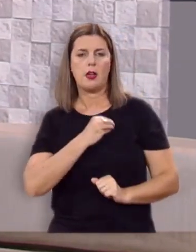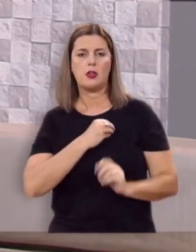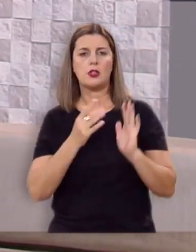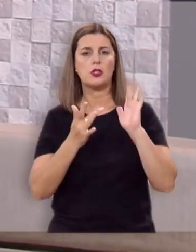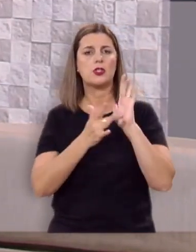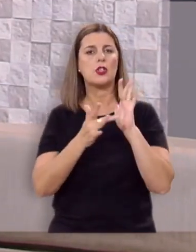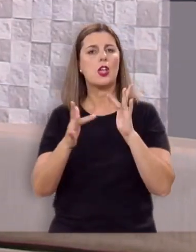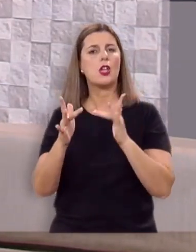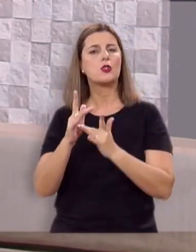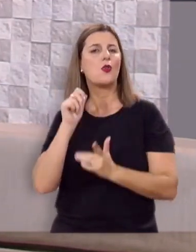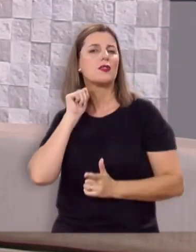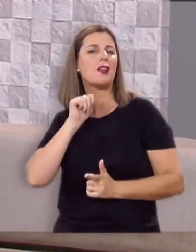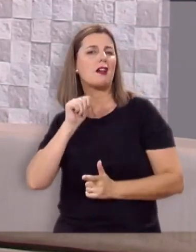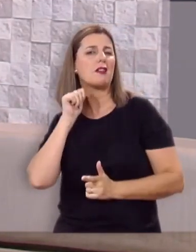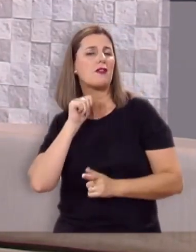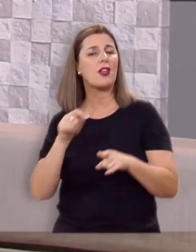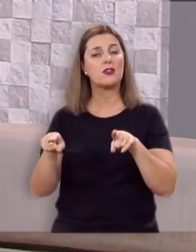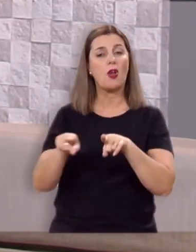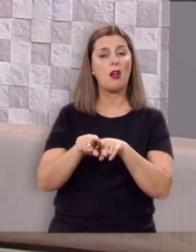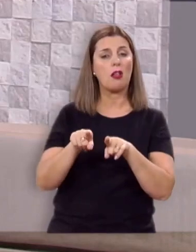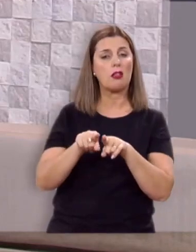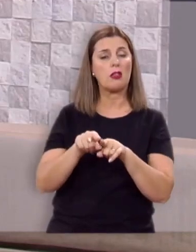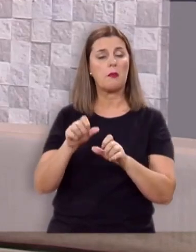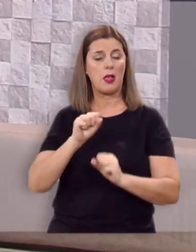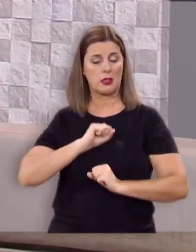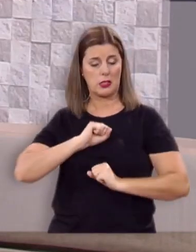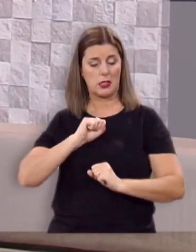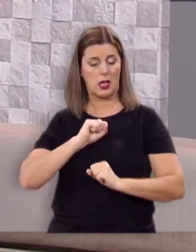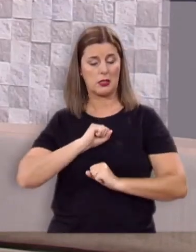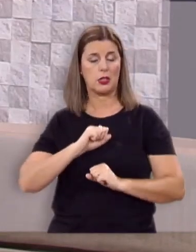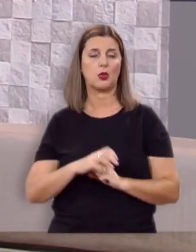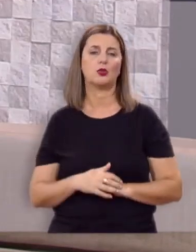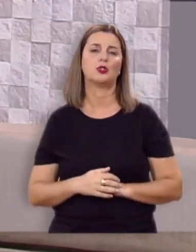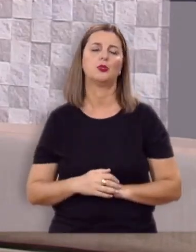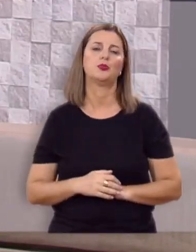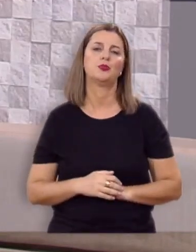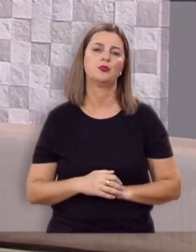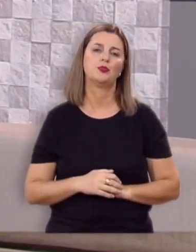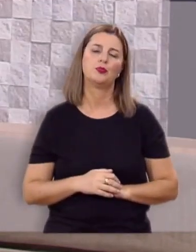pecados, ele é o sacrifício e ele é o sacerdote.